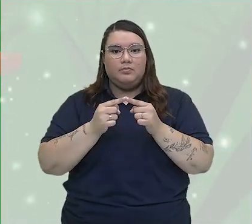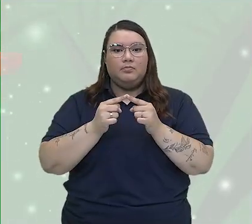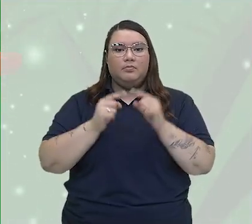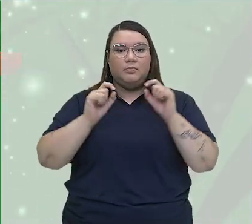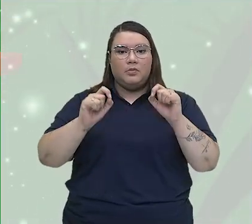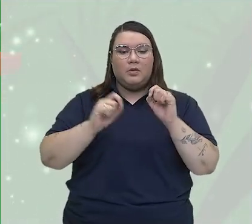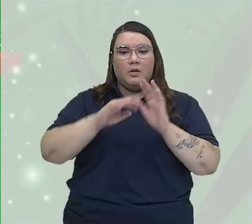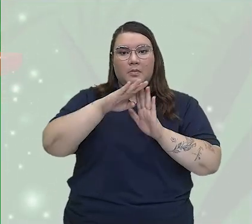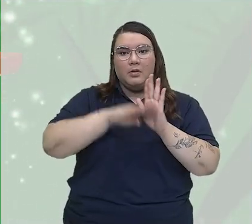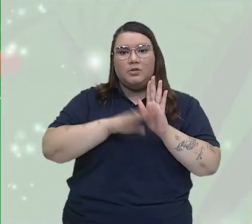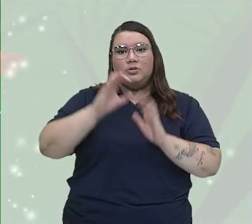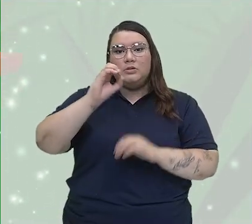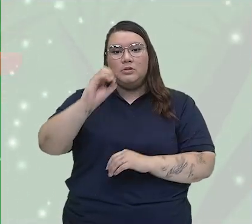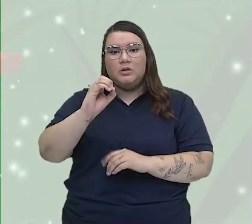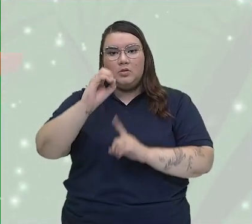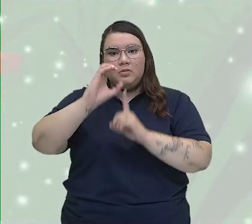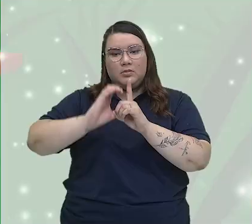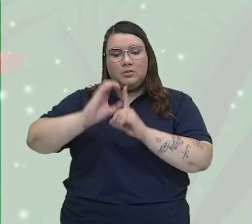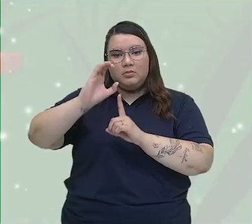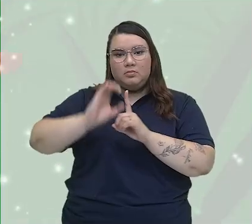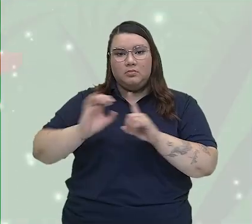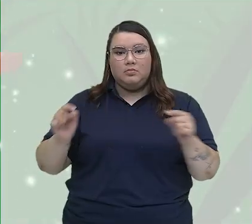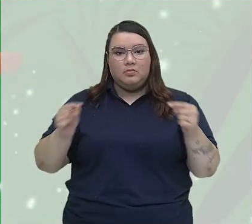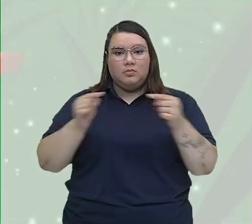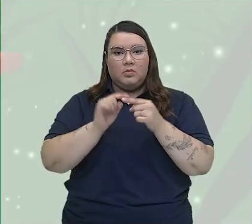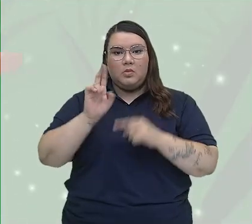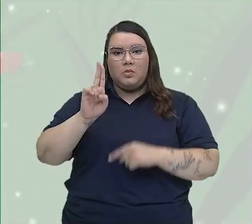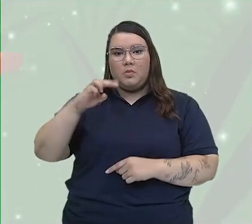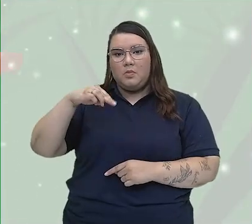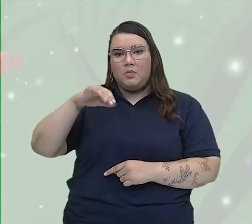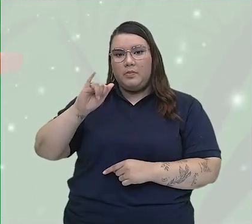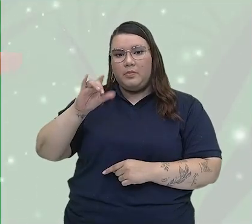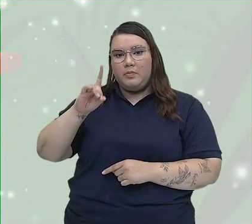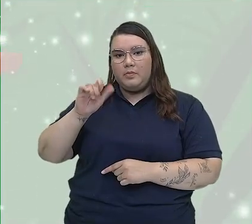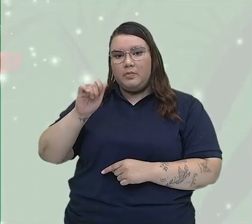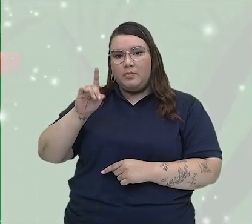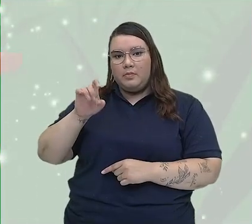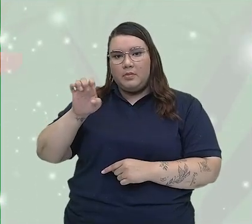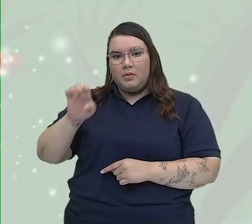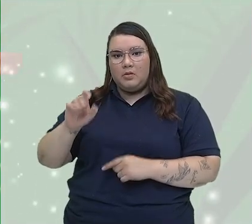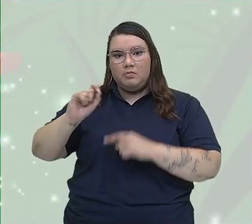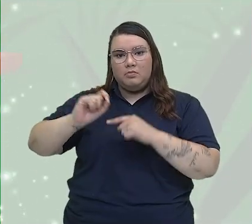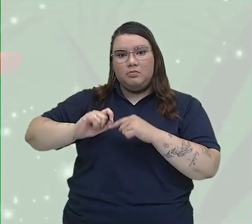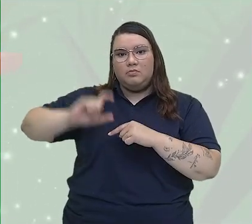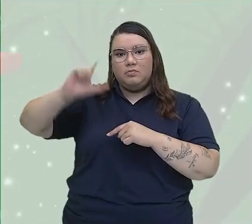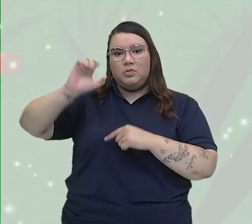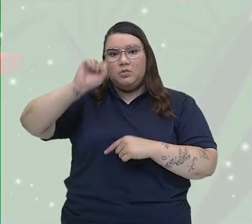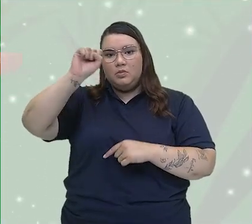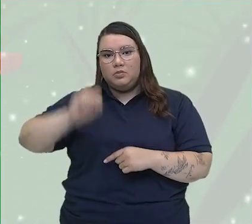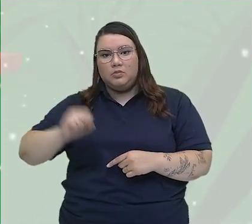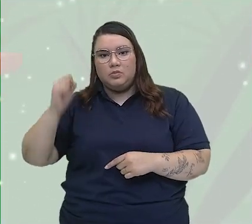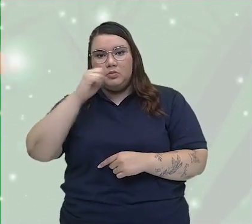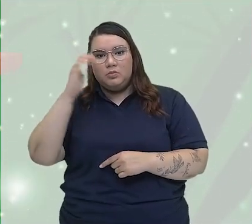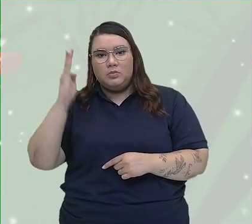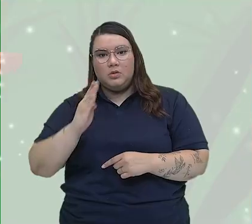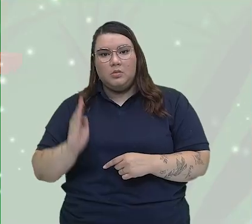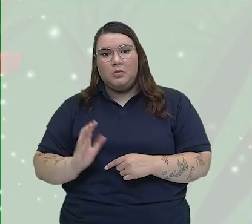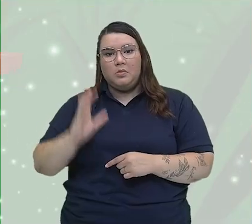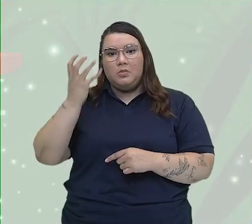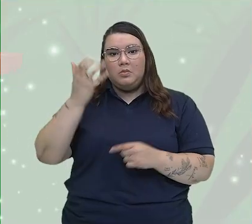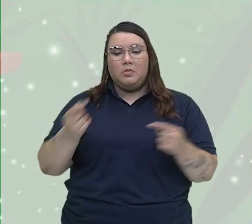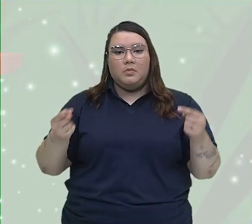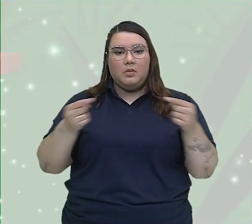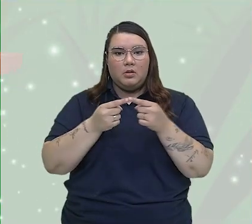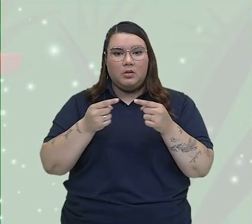abaixo de 0 graus Celsius e a umidade está elevada. No sul do Brasil, ocorre durante o